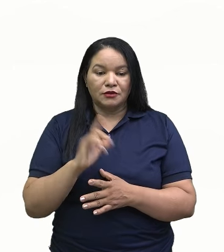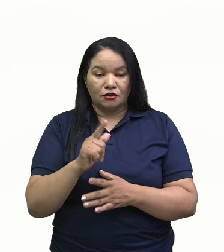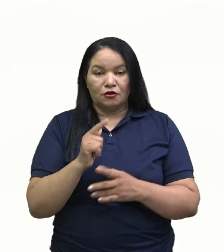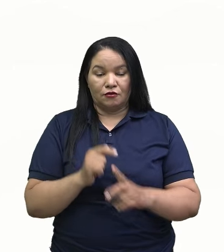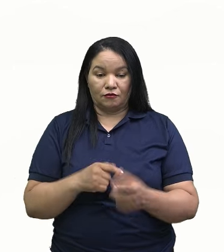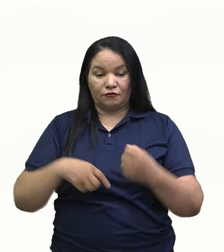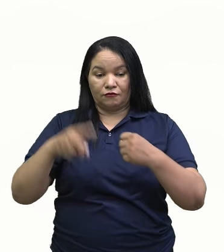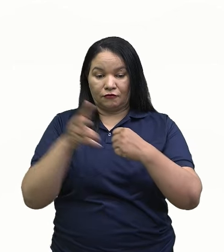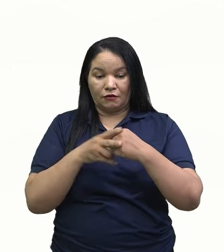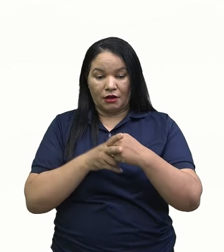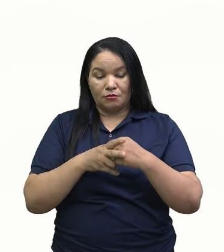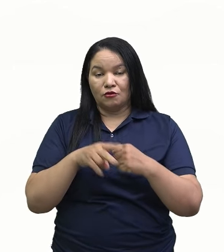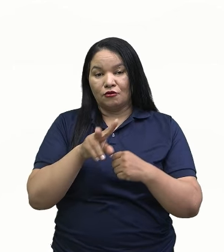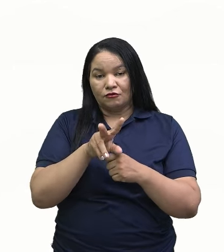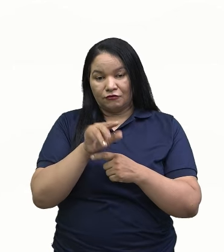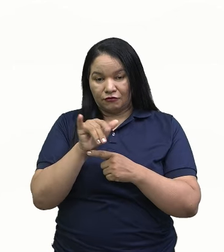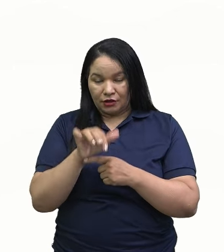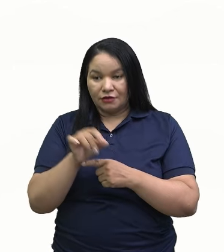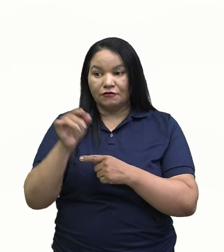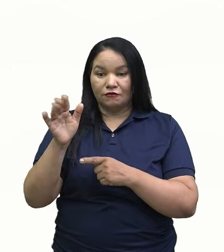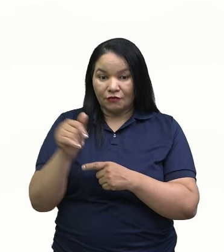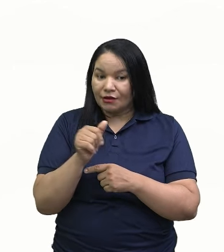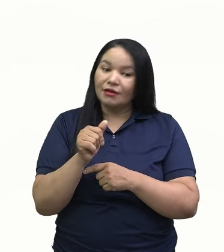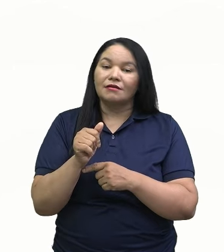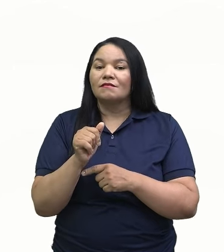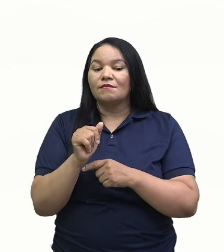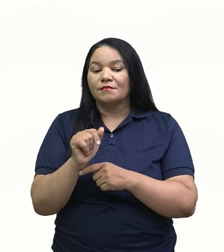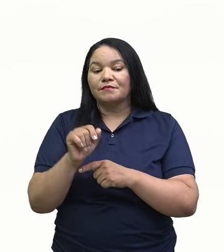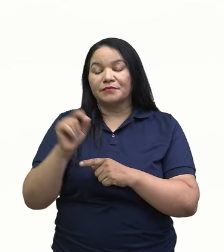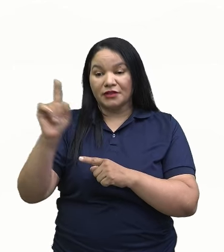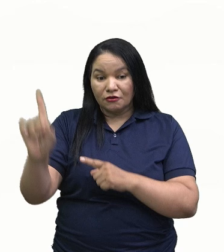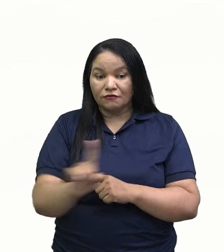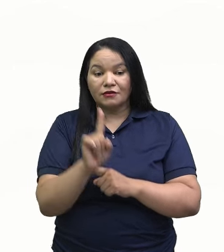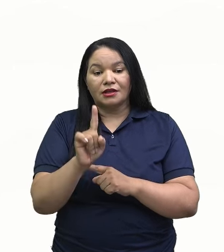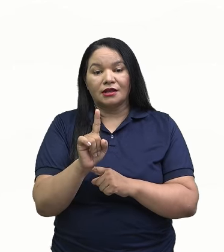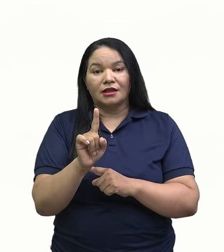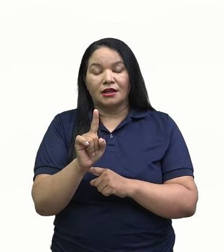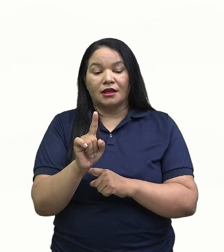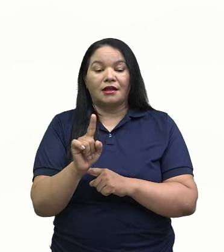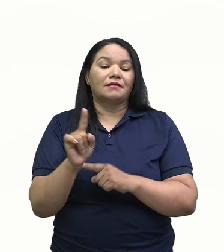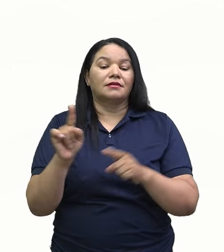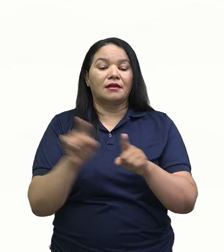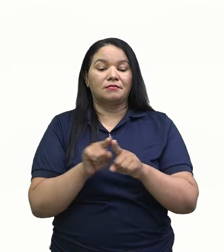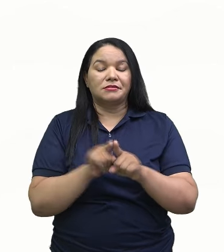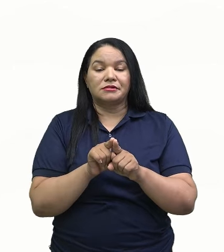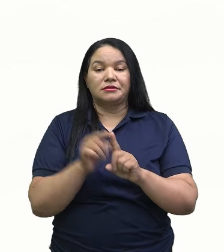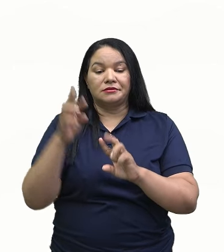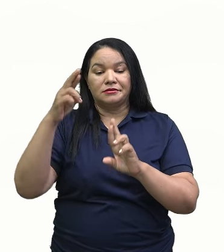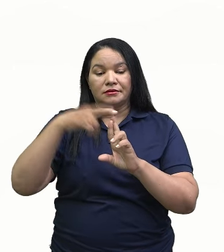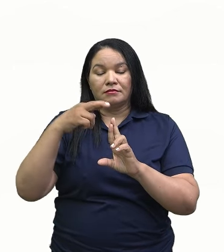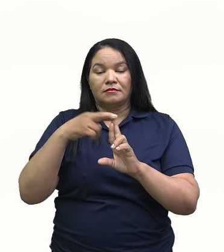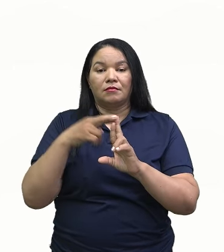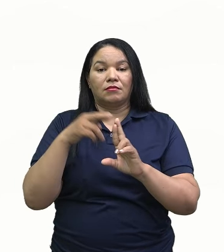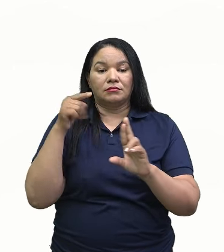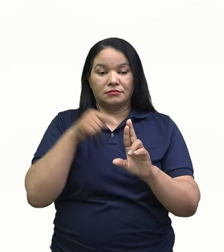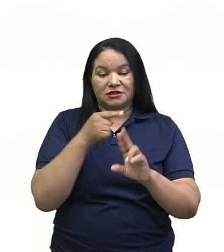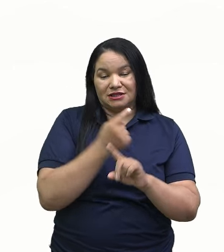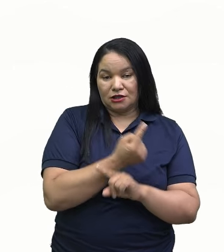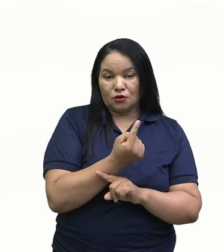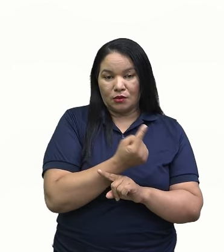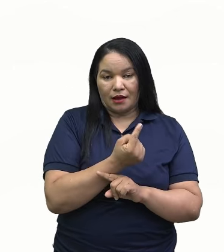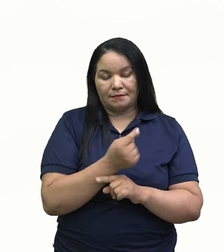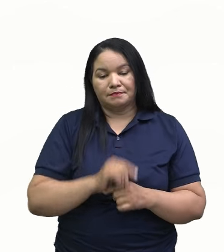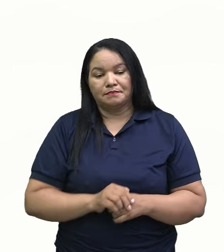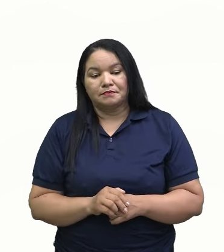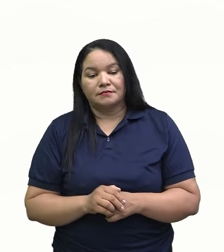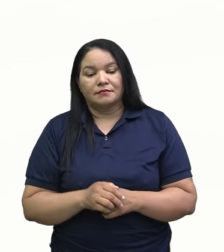verbo vir, ok, de vem cá, ele está fazendo referência ao singular. Então,